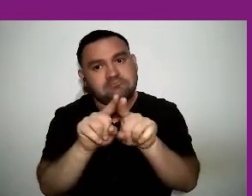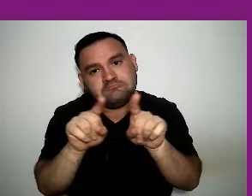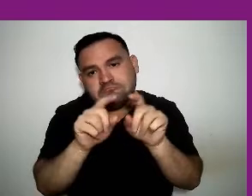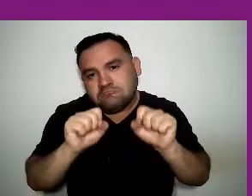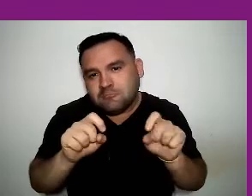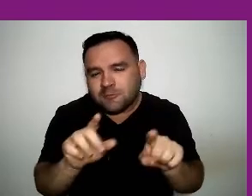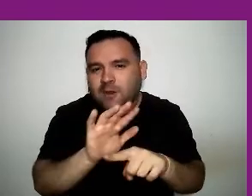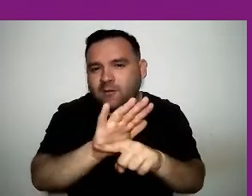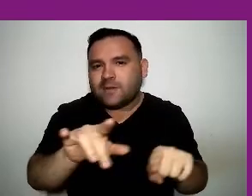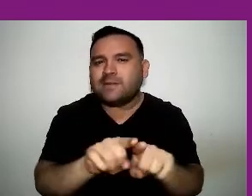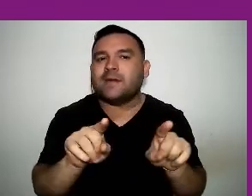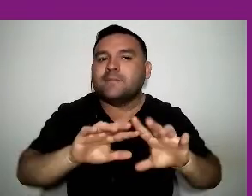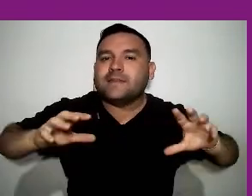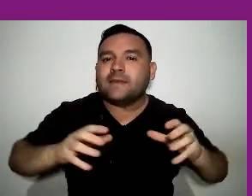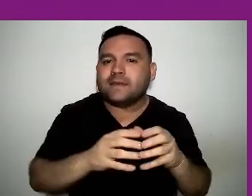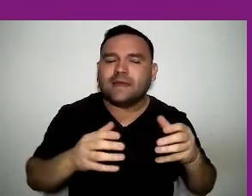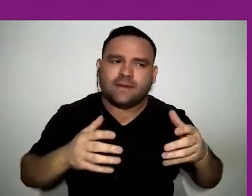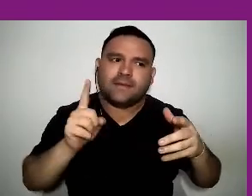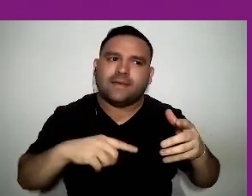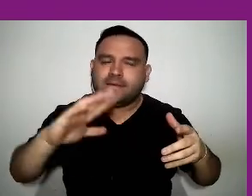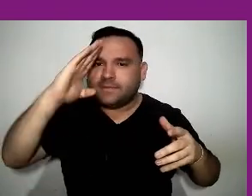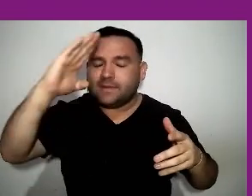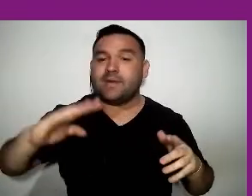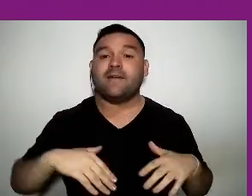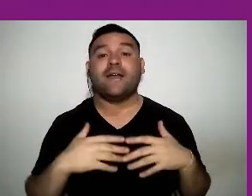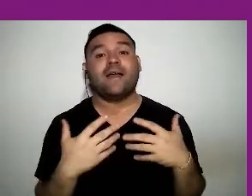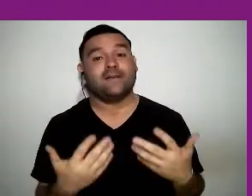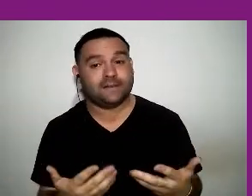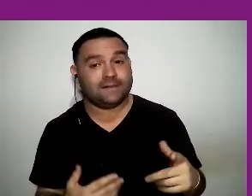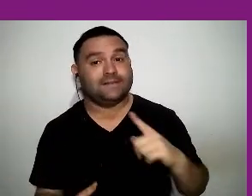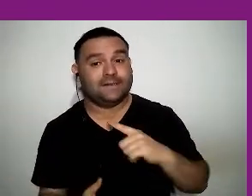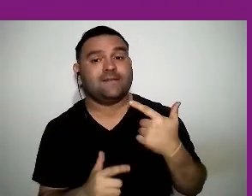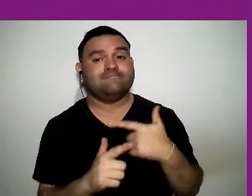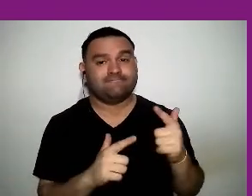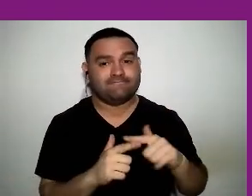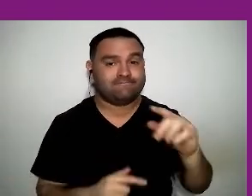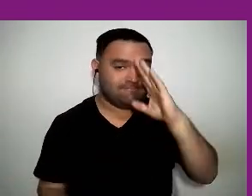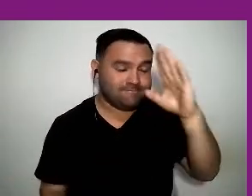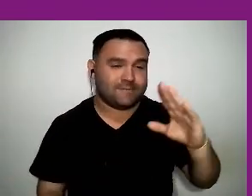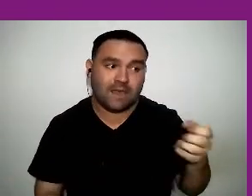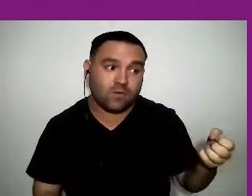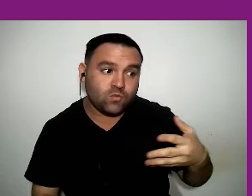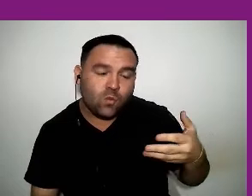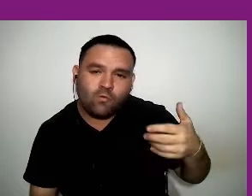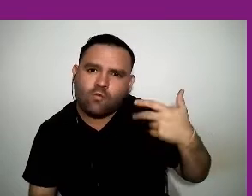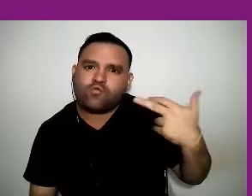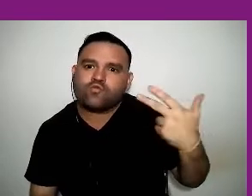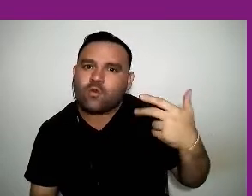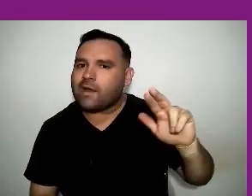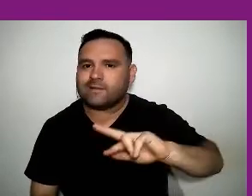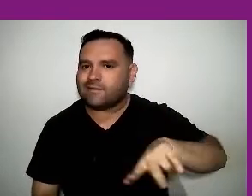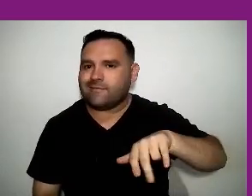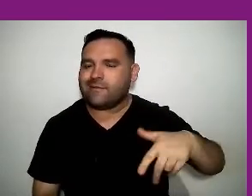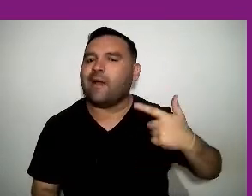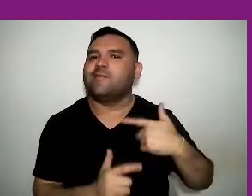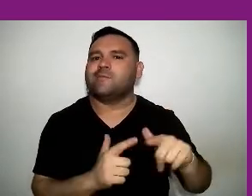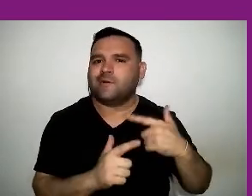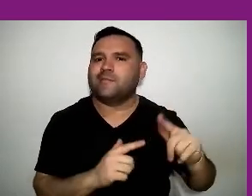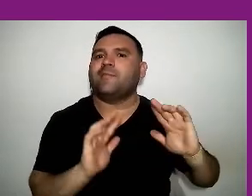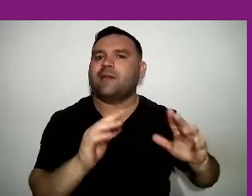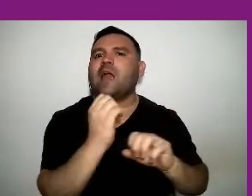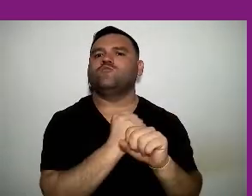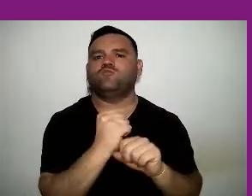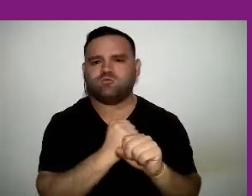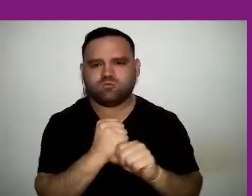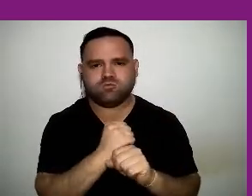nisso, mas essa é a equipe de qualquer forma, e é aí que vem os problemas. E o problema não é novo. Esse é um problema que já existe há